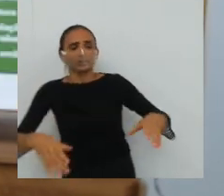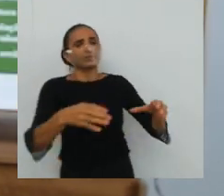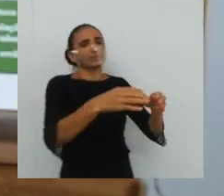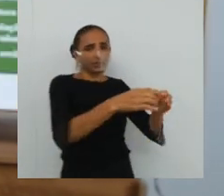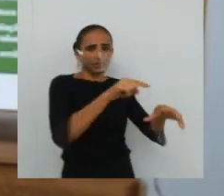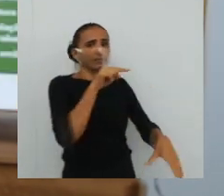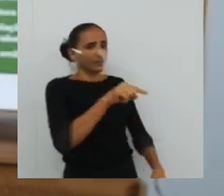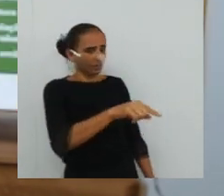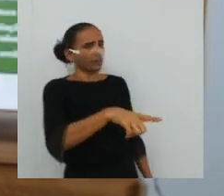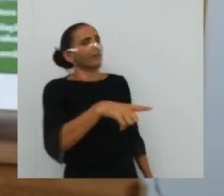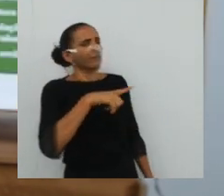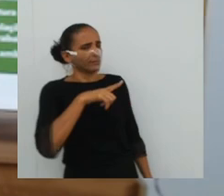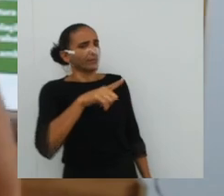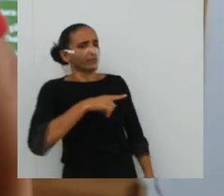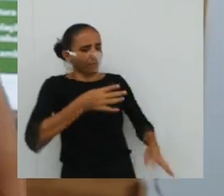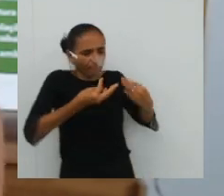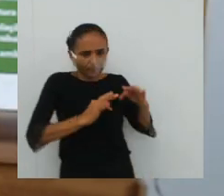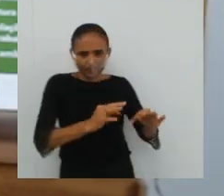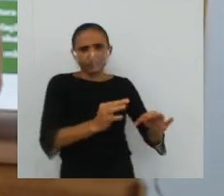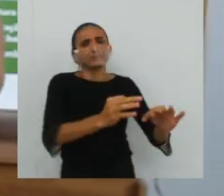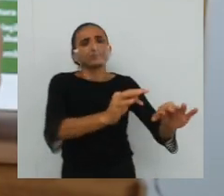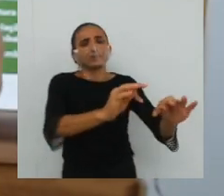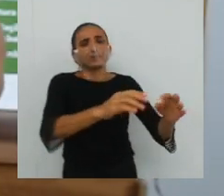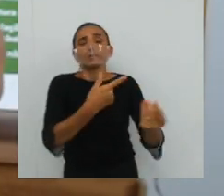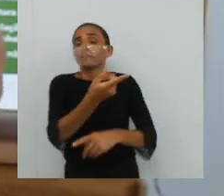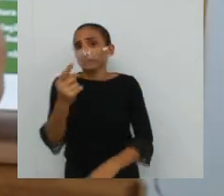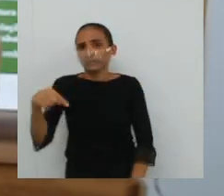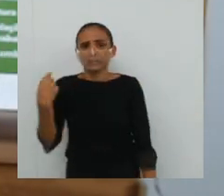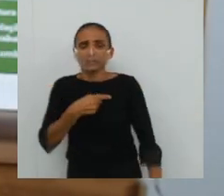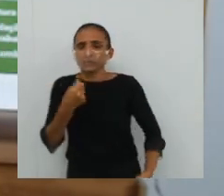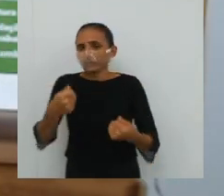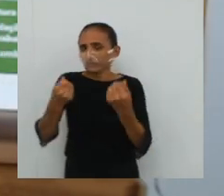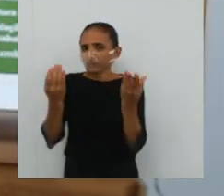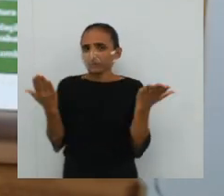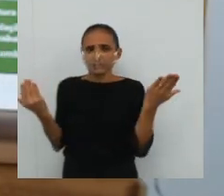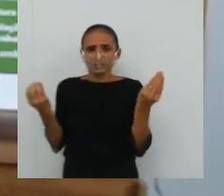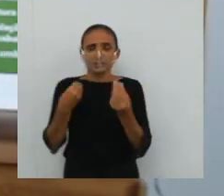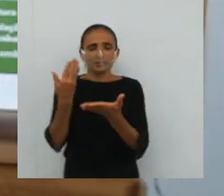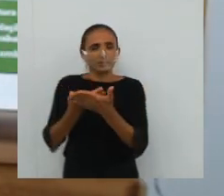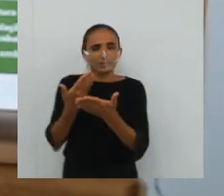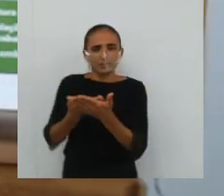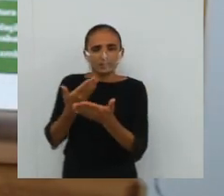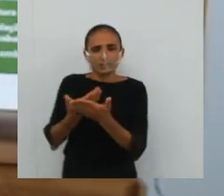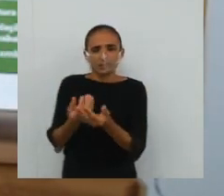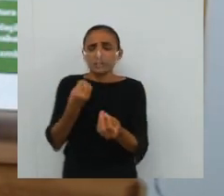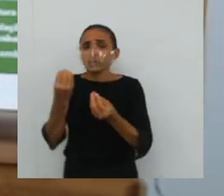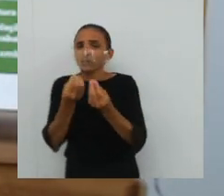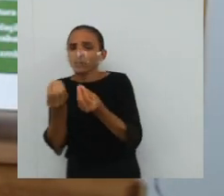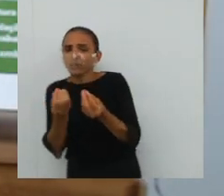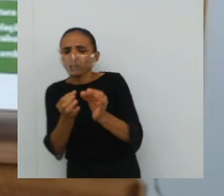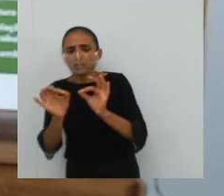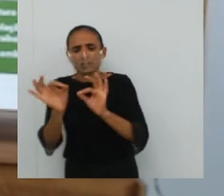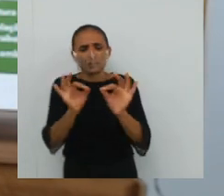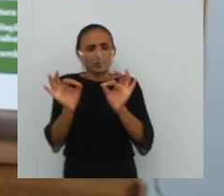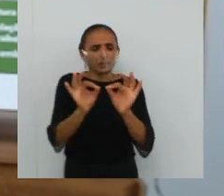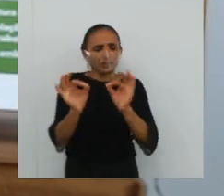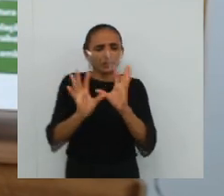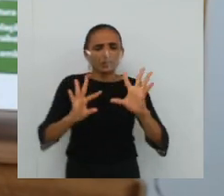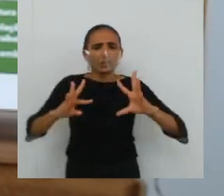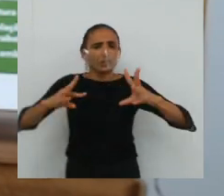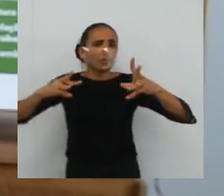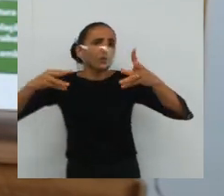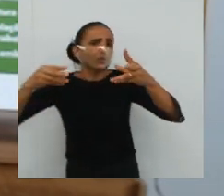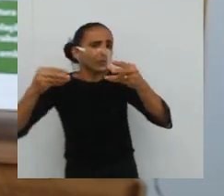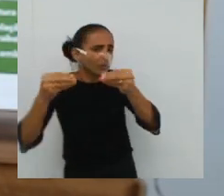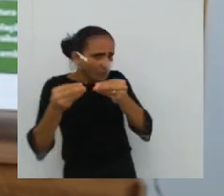agrícola, esses sistemas predominam. Mas nós temos também as dimensões que vão fazer com que esse sistema